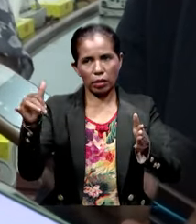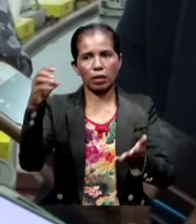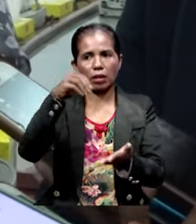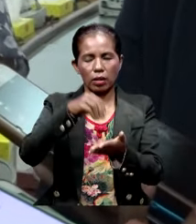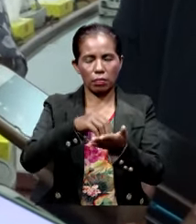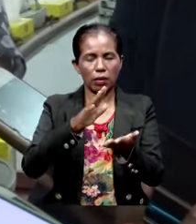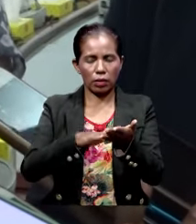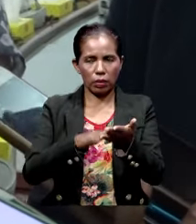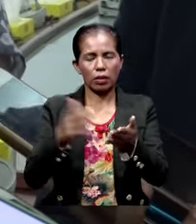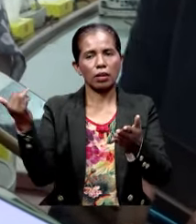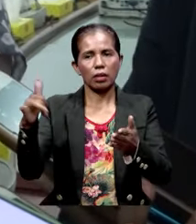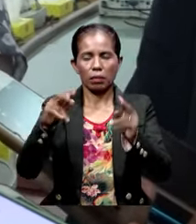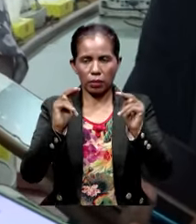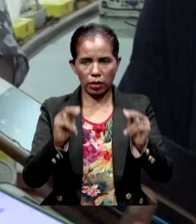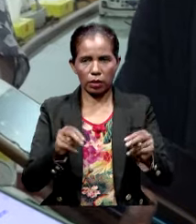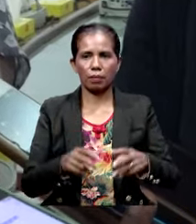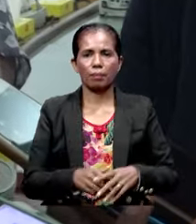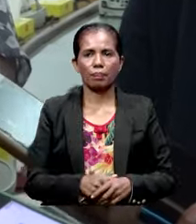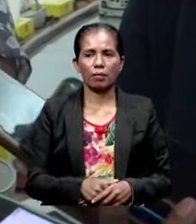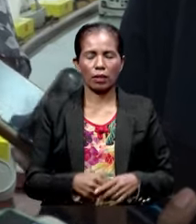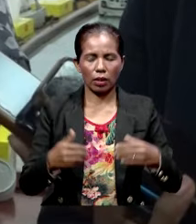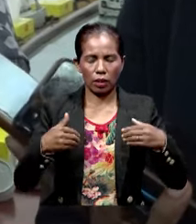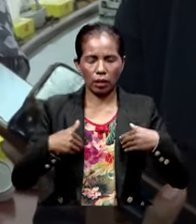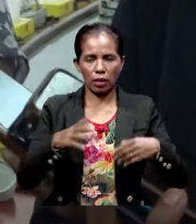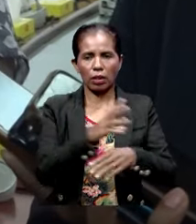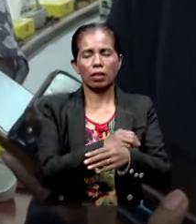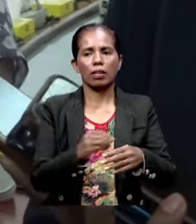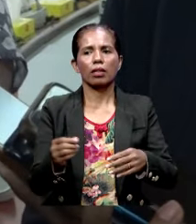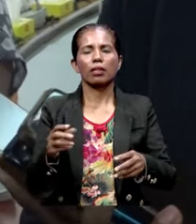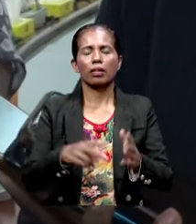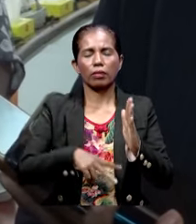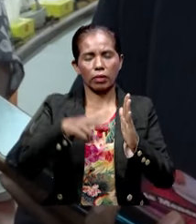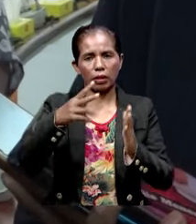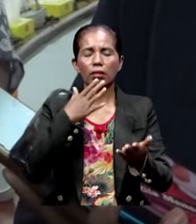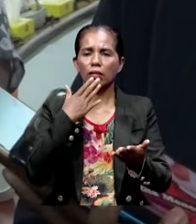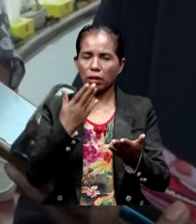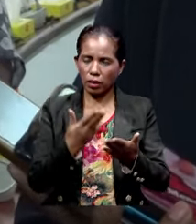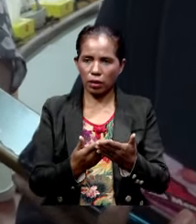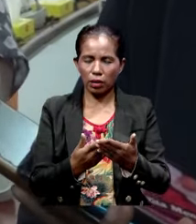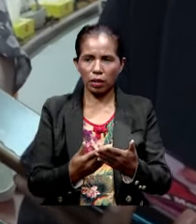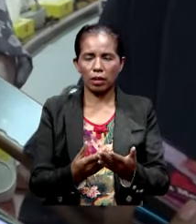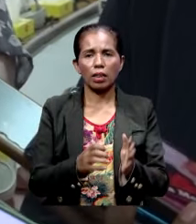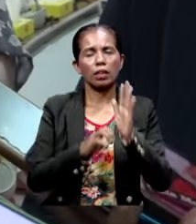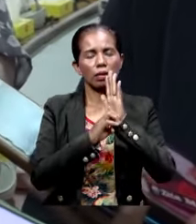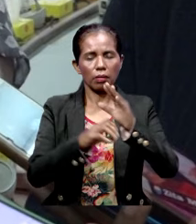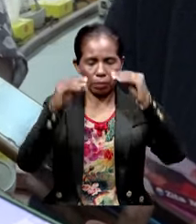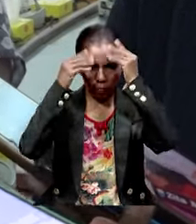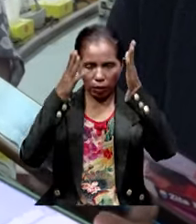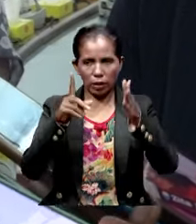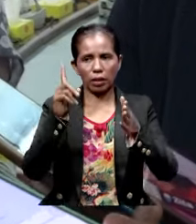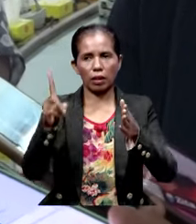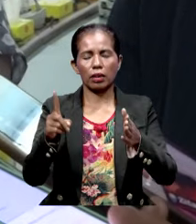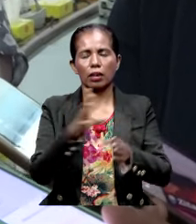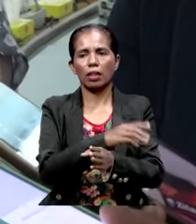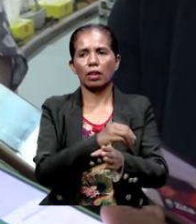para a escola mesmo precisa e mos e já tá usa bolsa de candidato nem mos nem vantagem ainda mas não é por exemplo e a professora ainda mas tem que